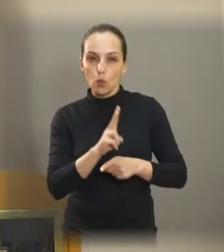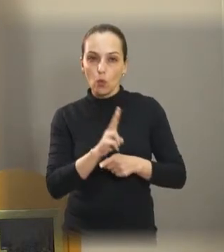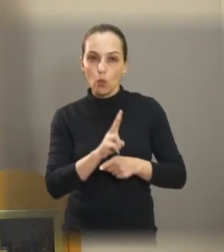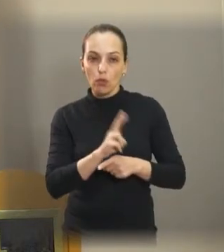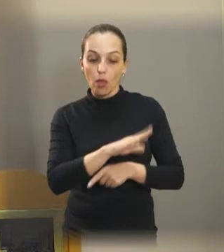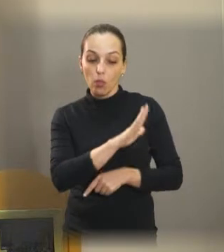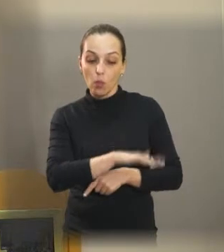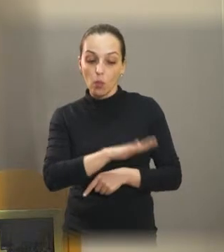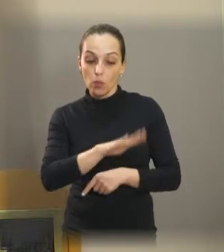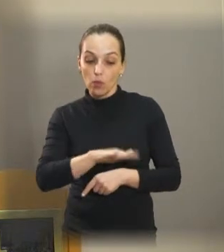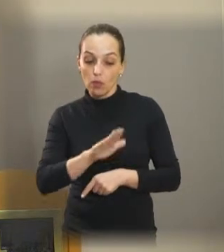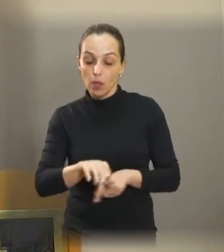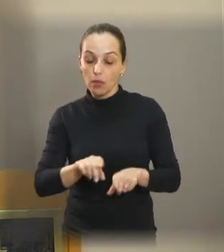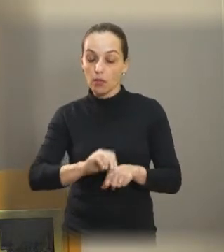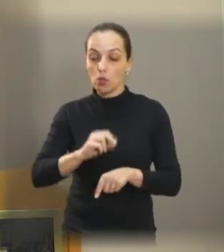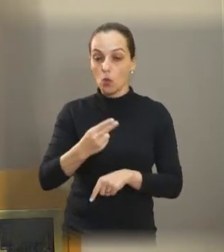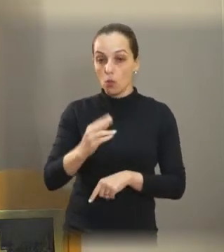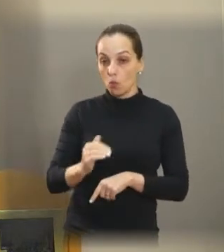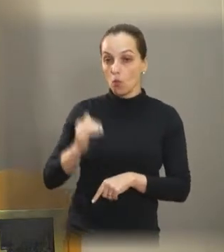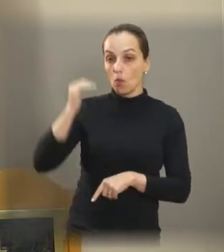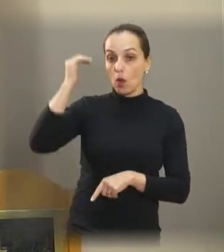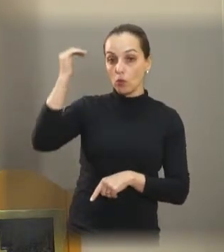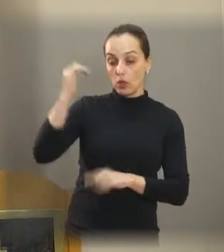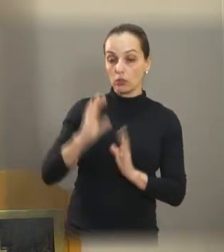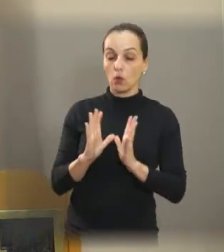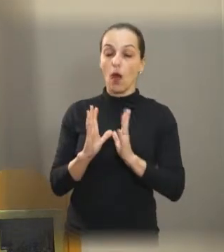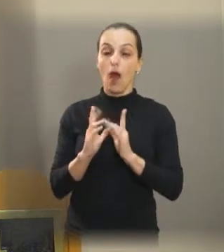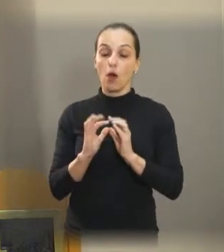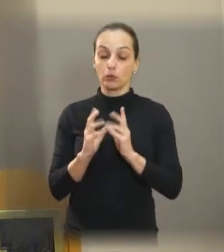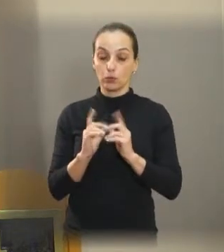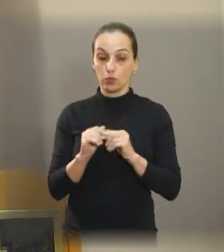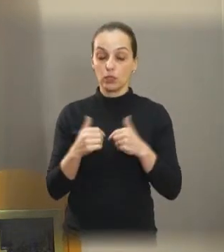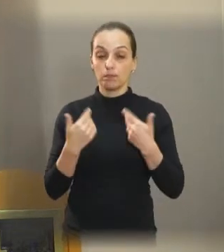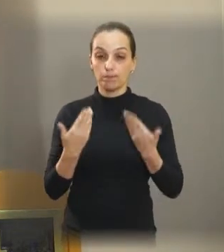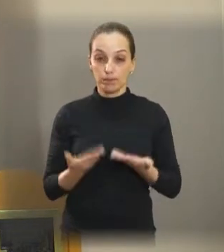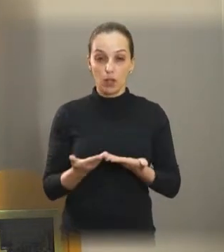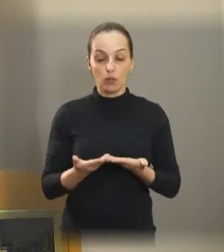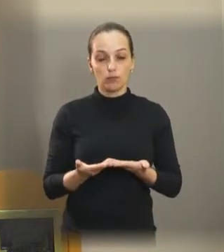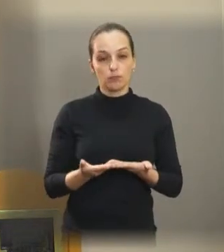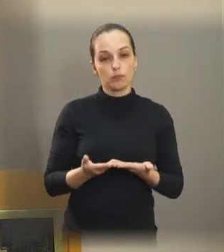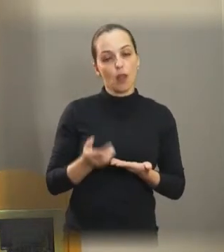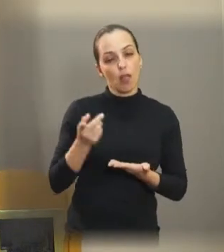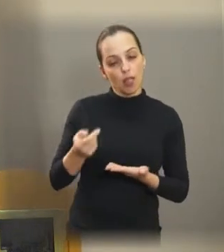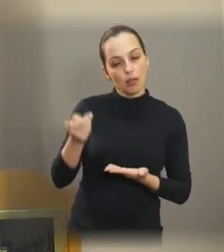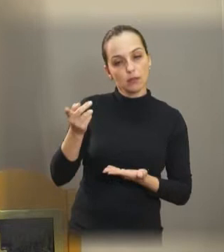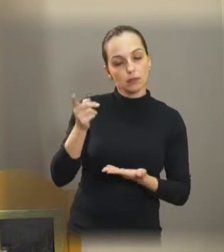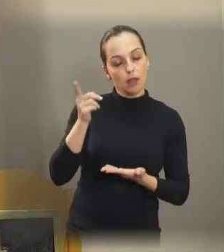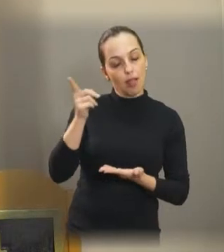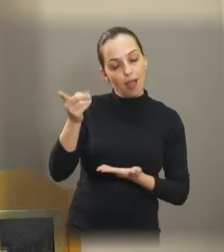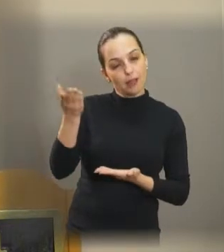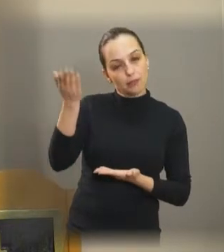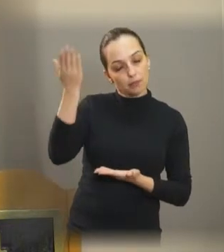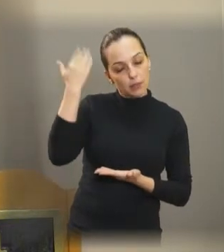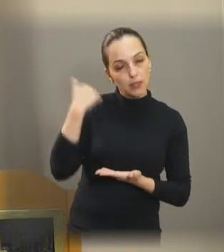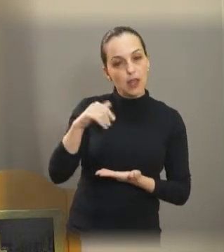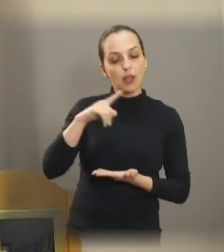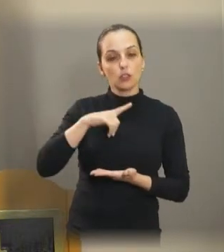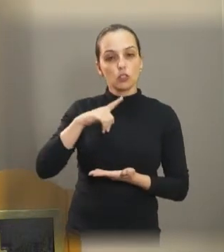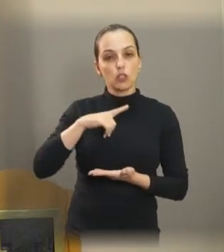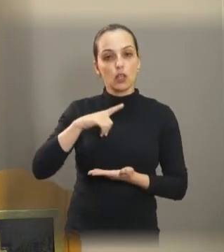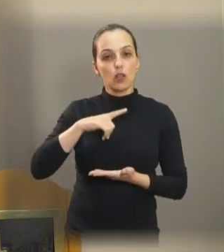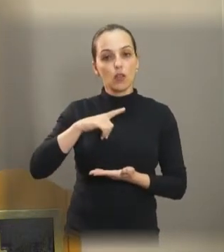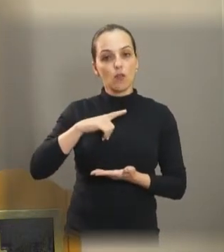ou mesmo do adulto com autismo. Na ocasião, tivemos representatividades aí de todas